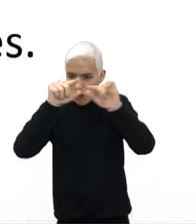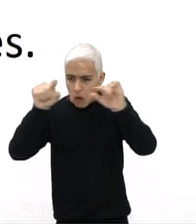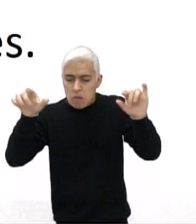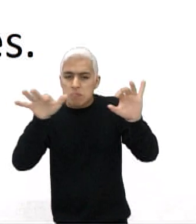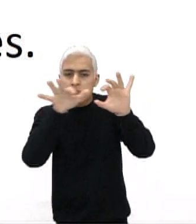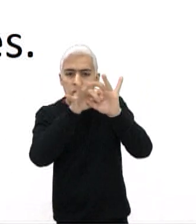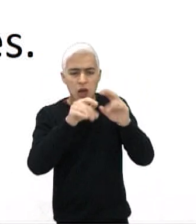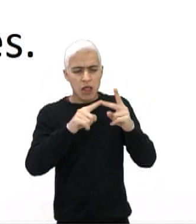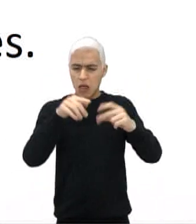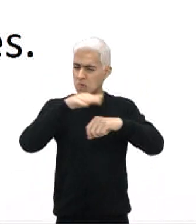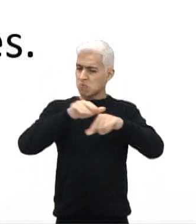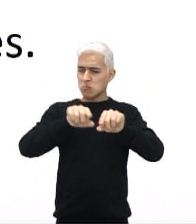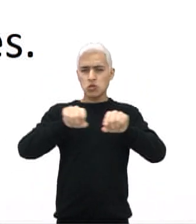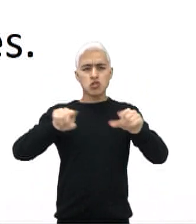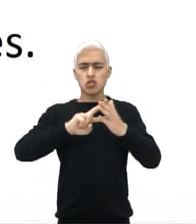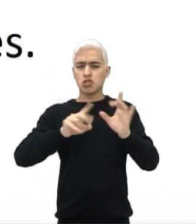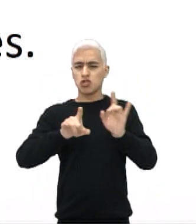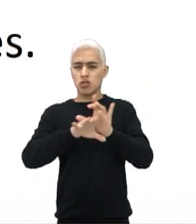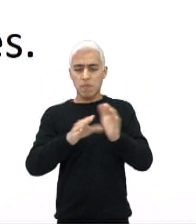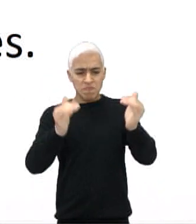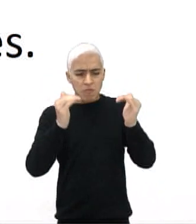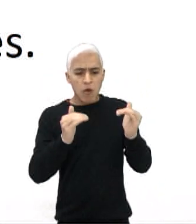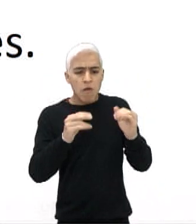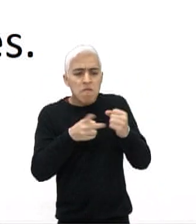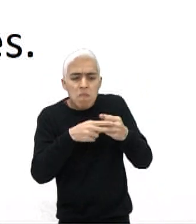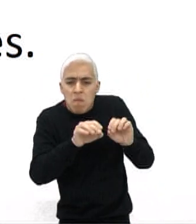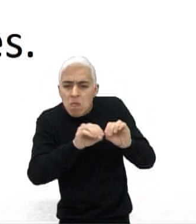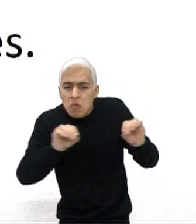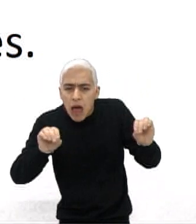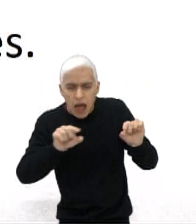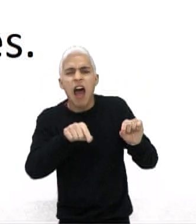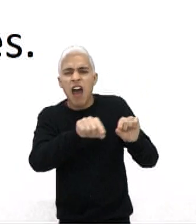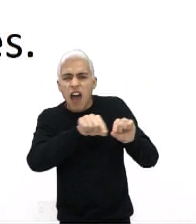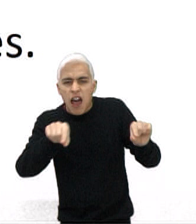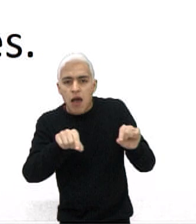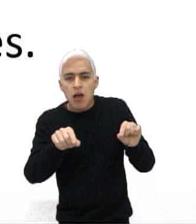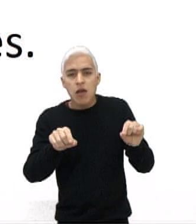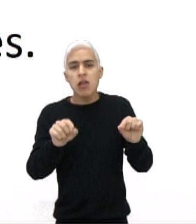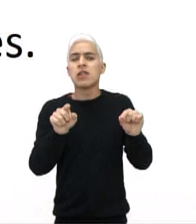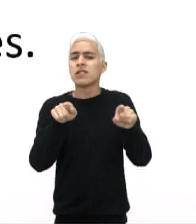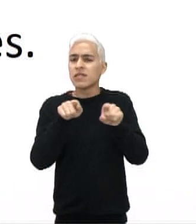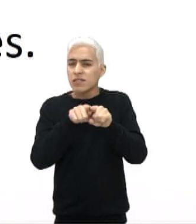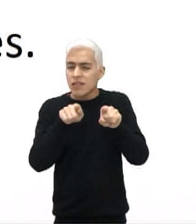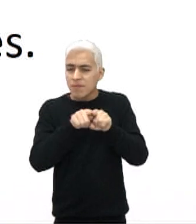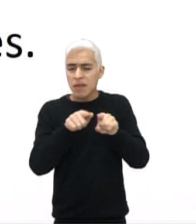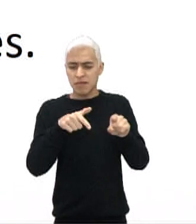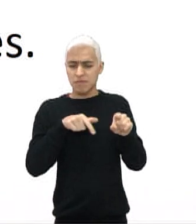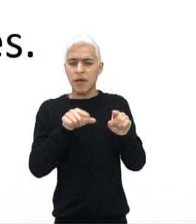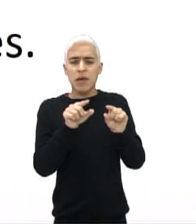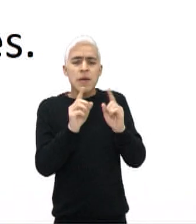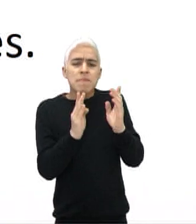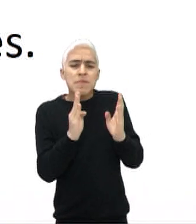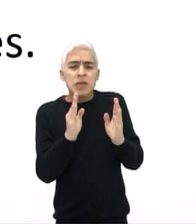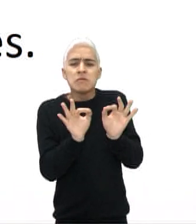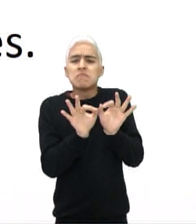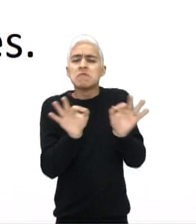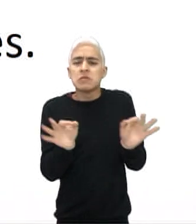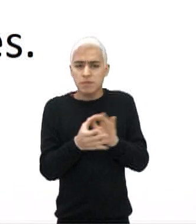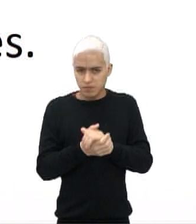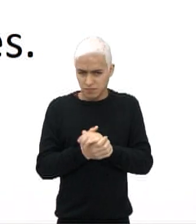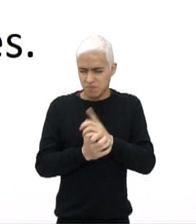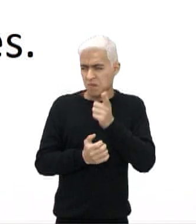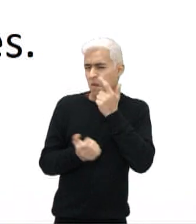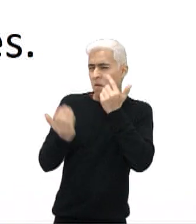sentido sozinha, não possui verbos e é composta por um período simples. Vamos ver?